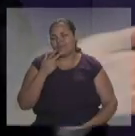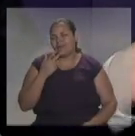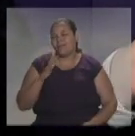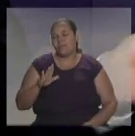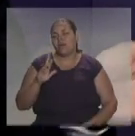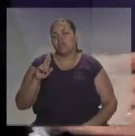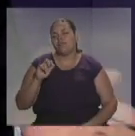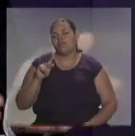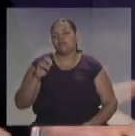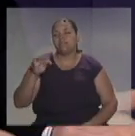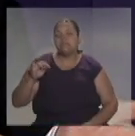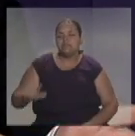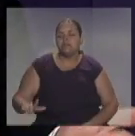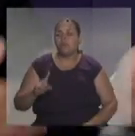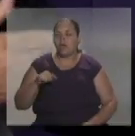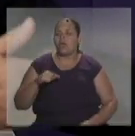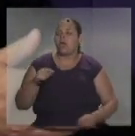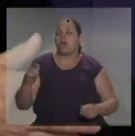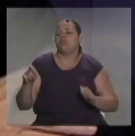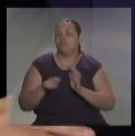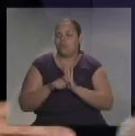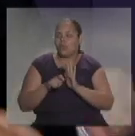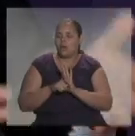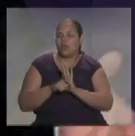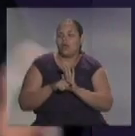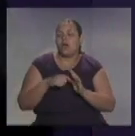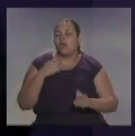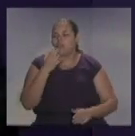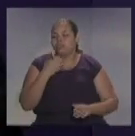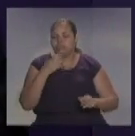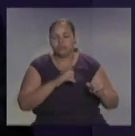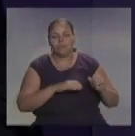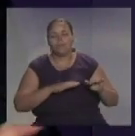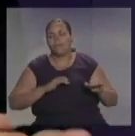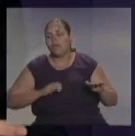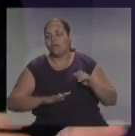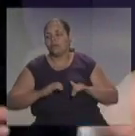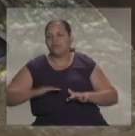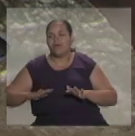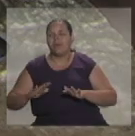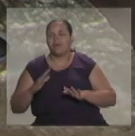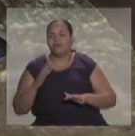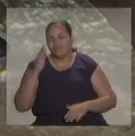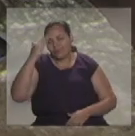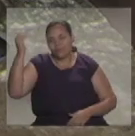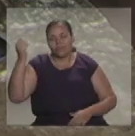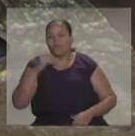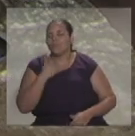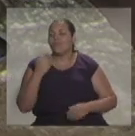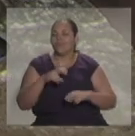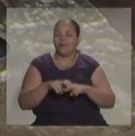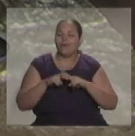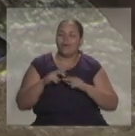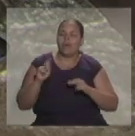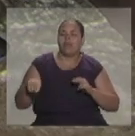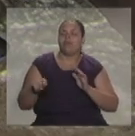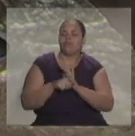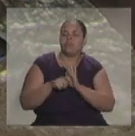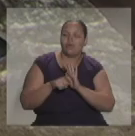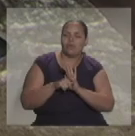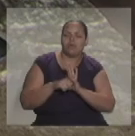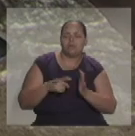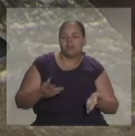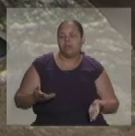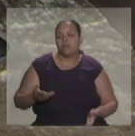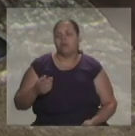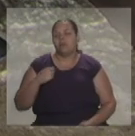pô, mas Rivotril é droga. Claro, o Michael Jackson morreu de overdose de remédio. E só pode ser tomado com prescrição médica. Então, as pessoas,